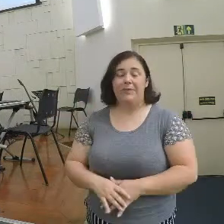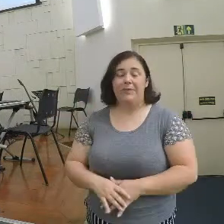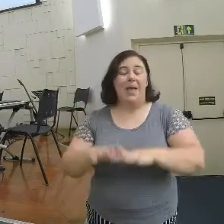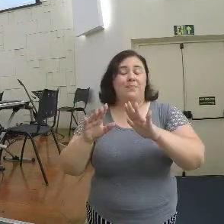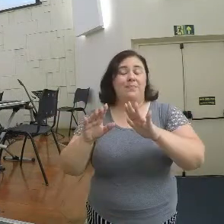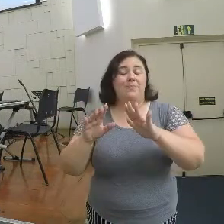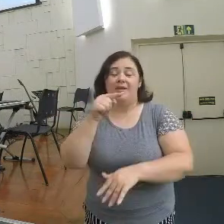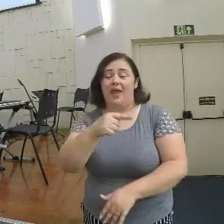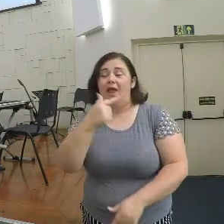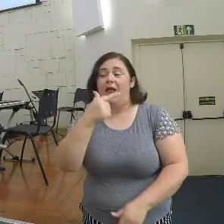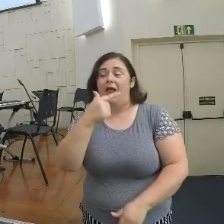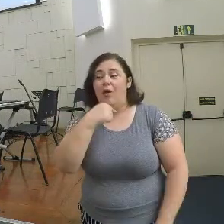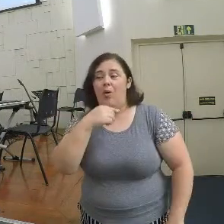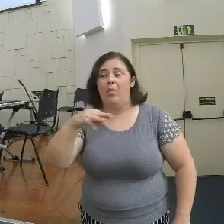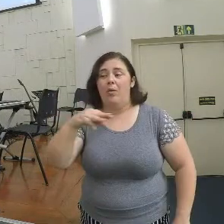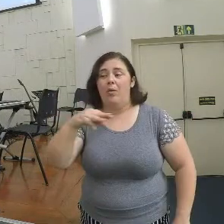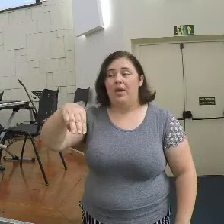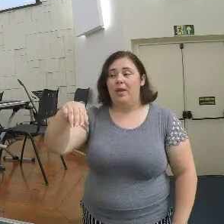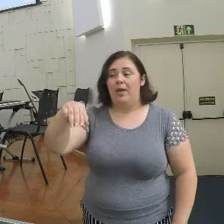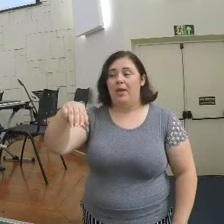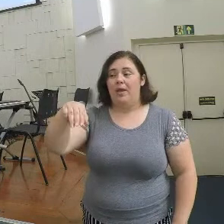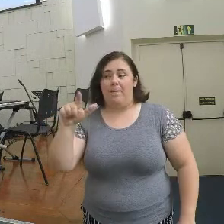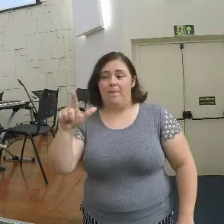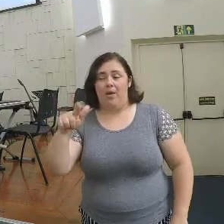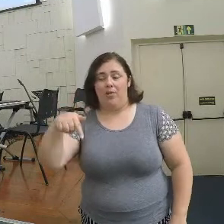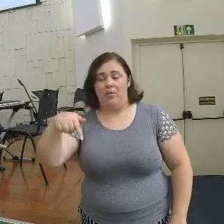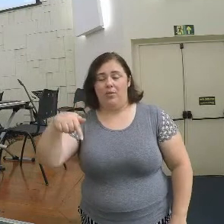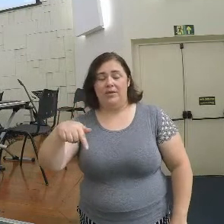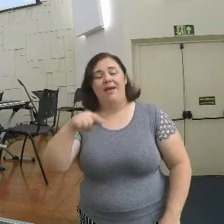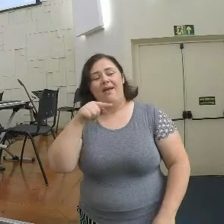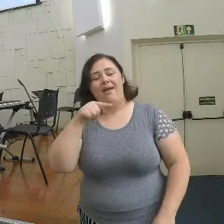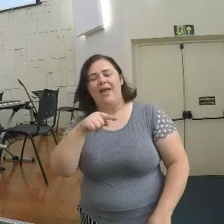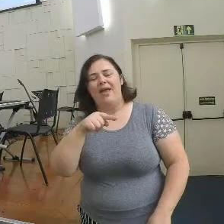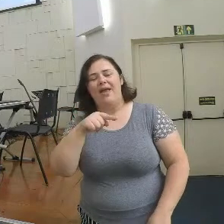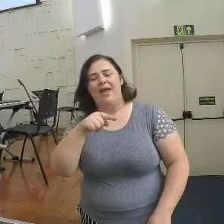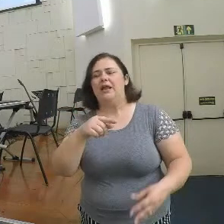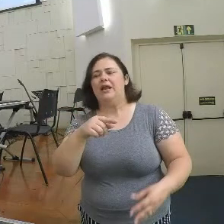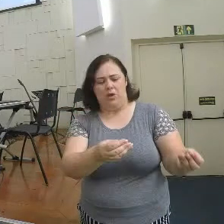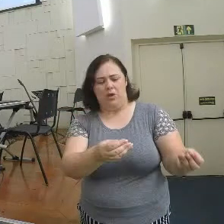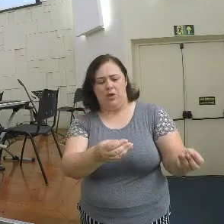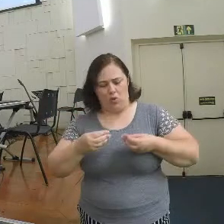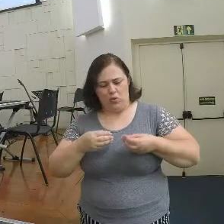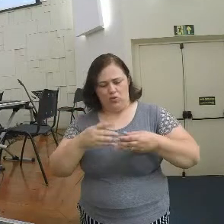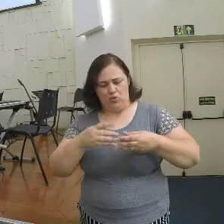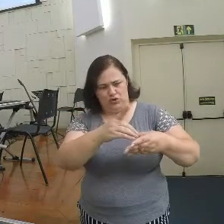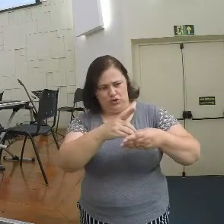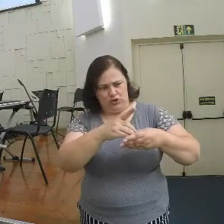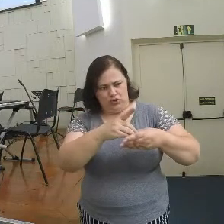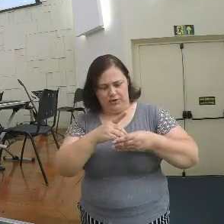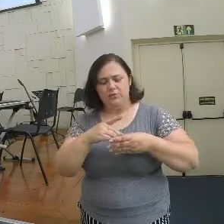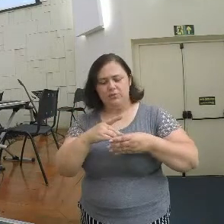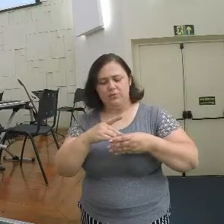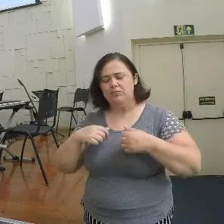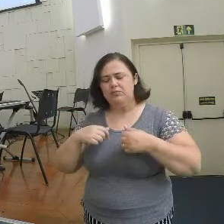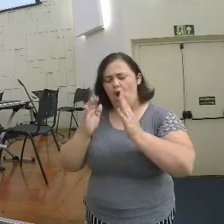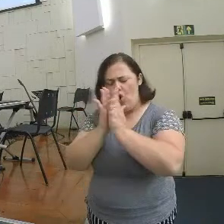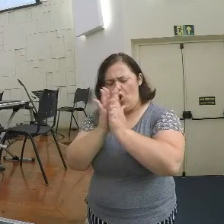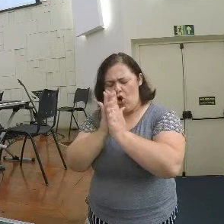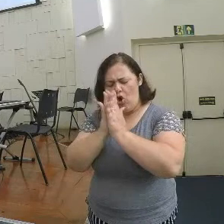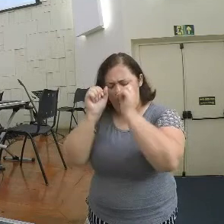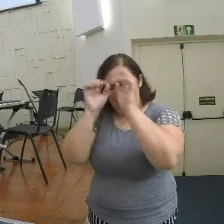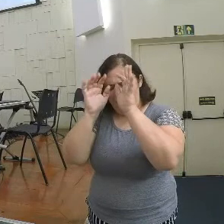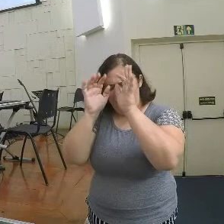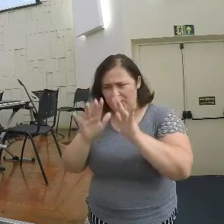Melquisedeque, cuja genealogia não se inclui entre eles, recebeu dízimos de Abraão e abençoou o que tinha as